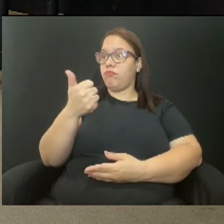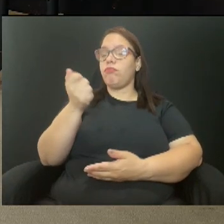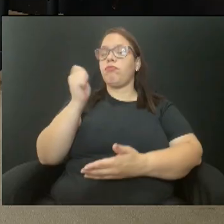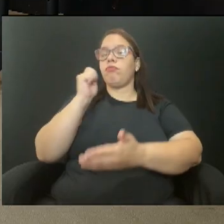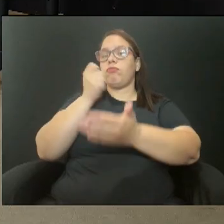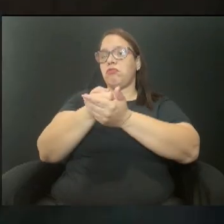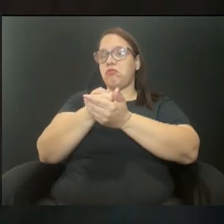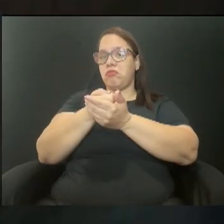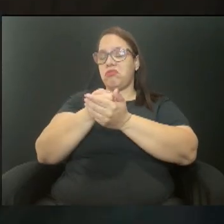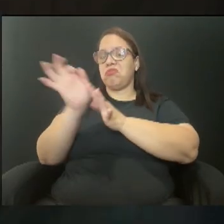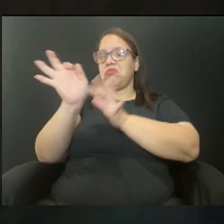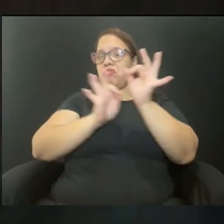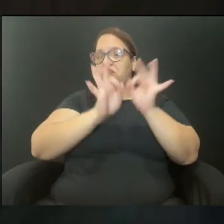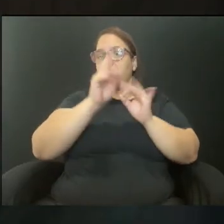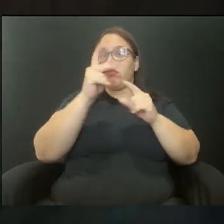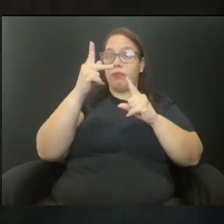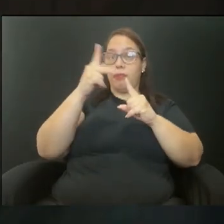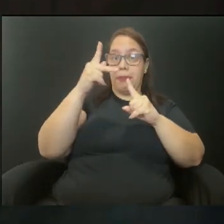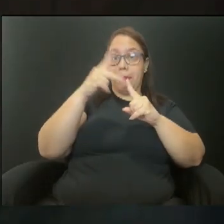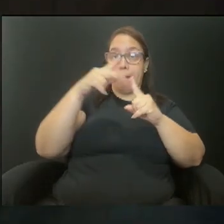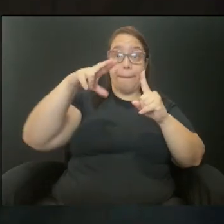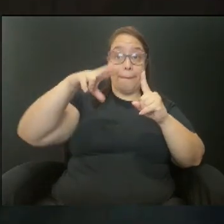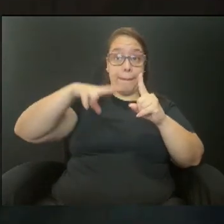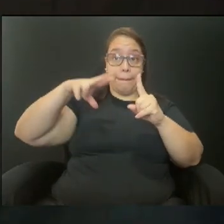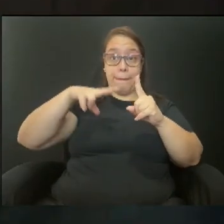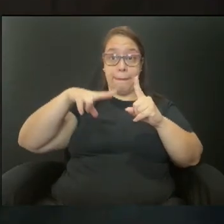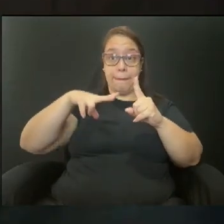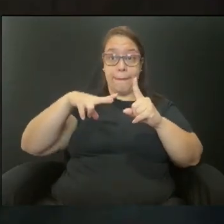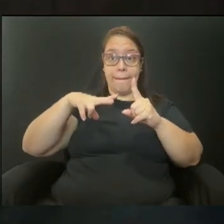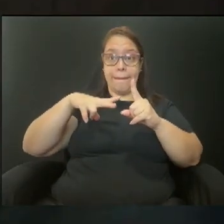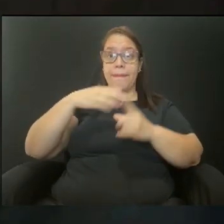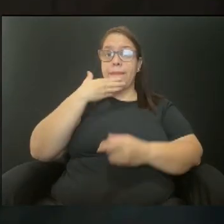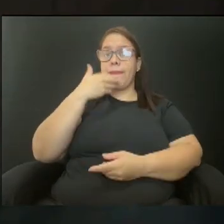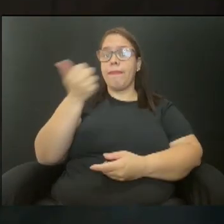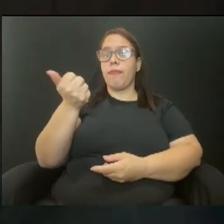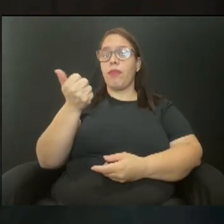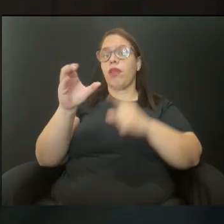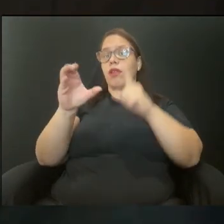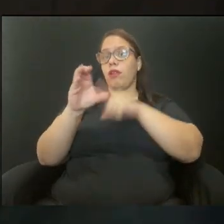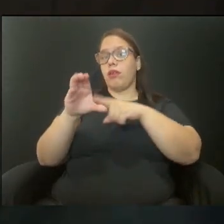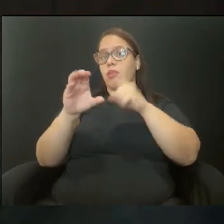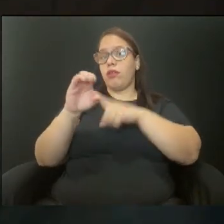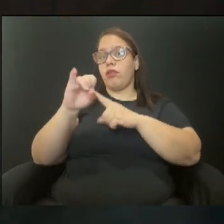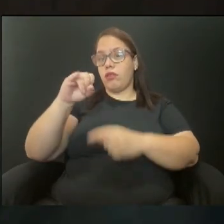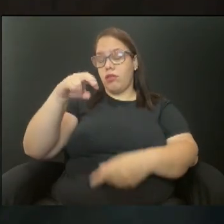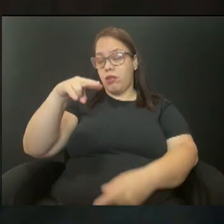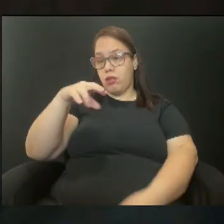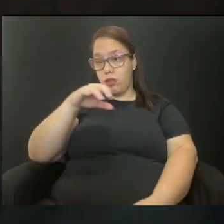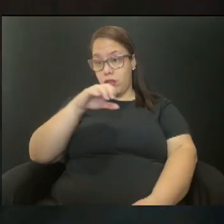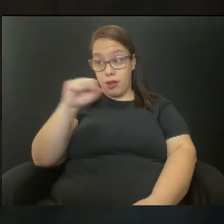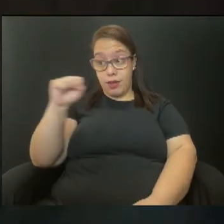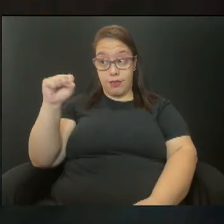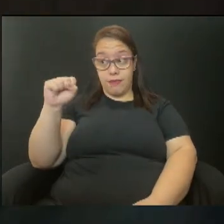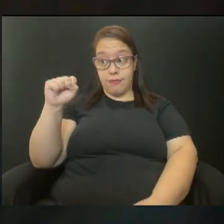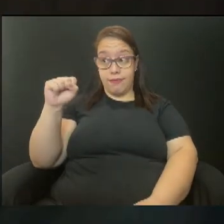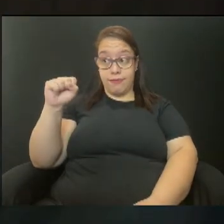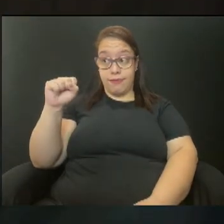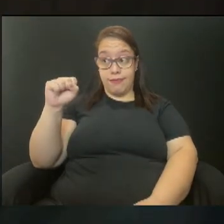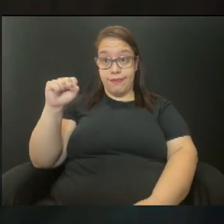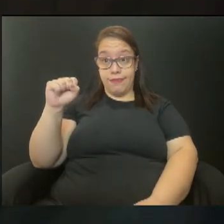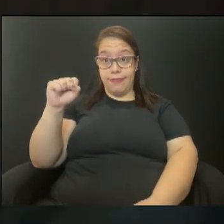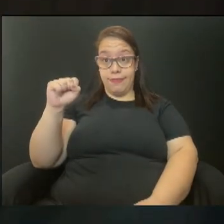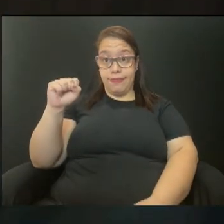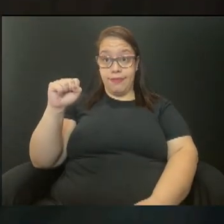previdência privado e é melhor do que eu depender de um INSS. Porque hoje a gente vê aí, olha, as pessoas